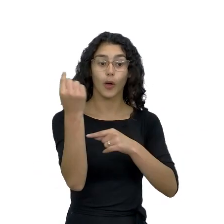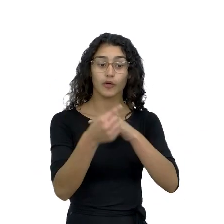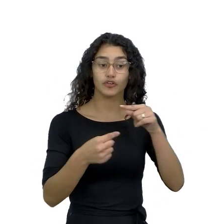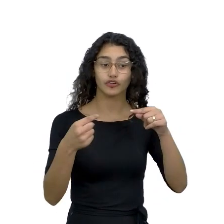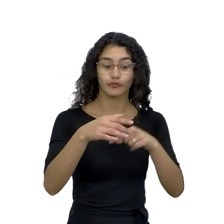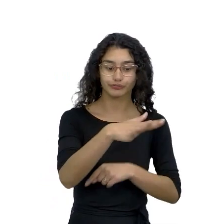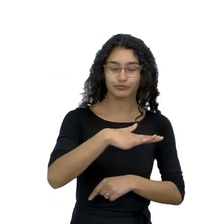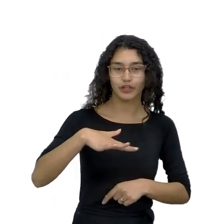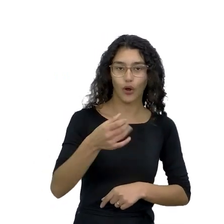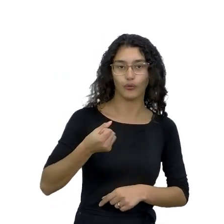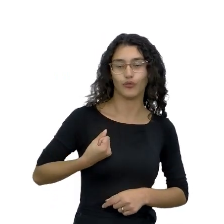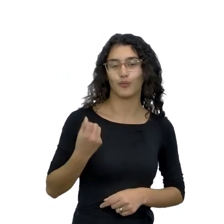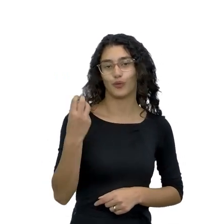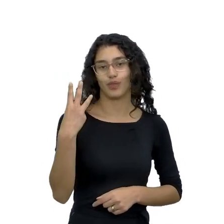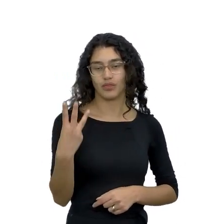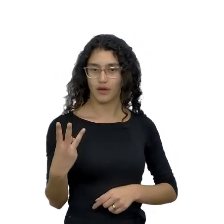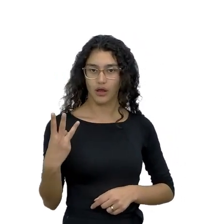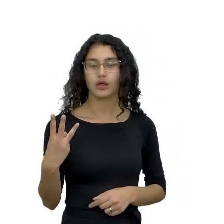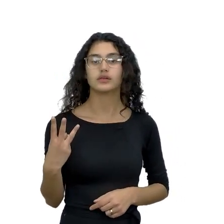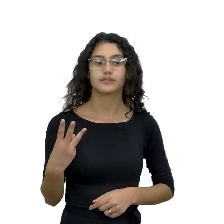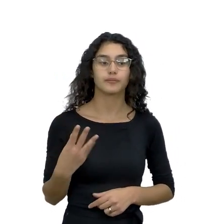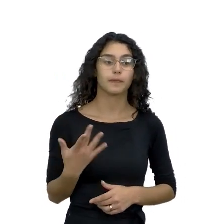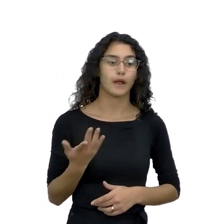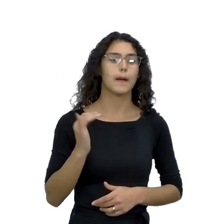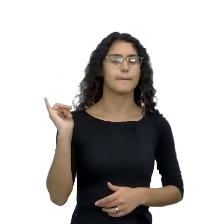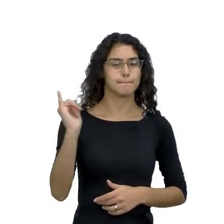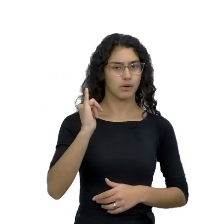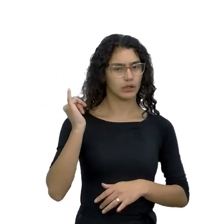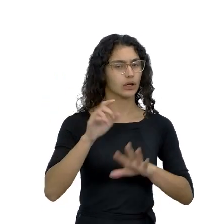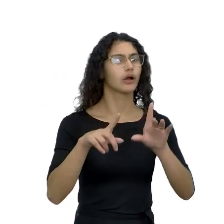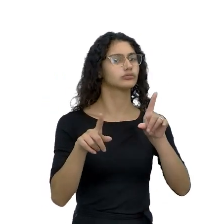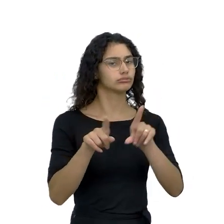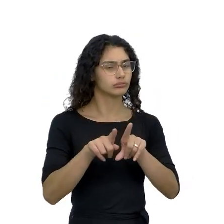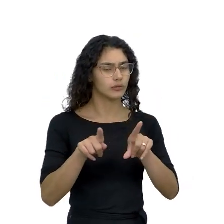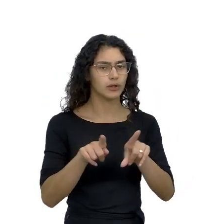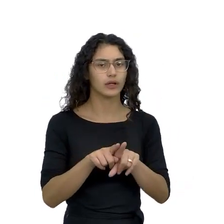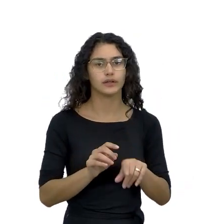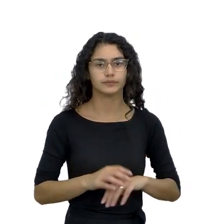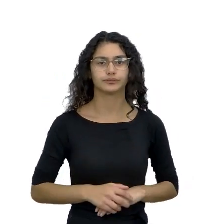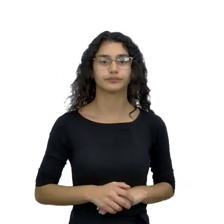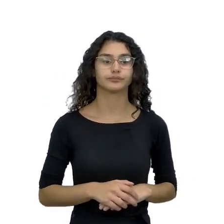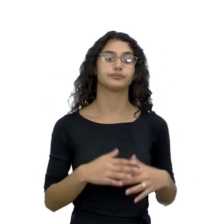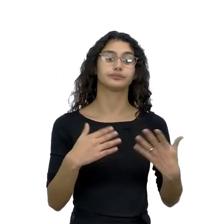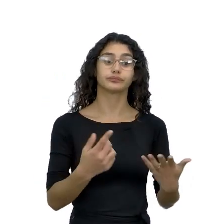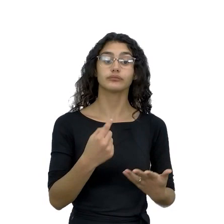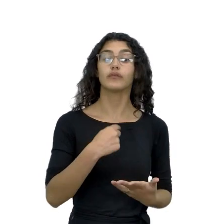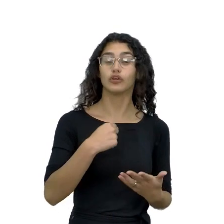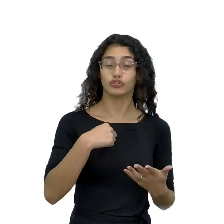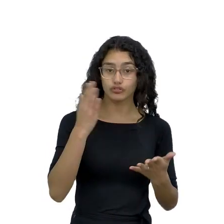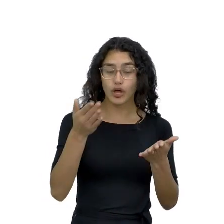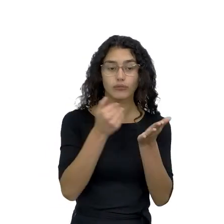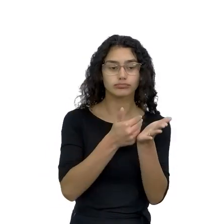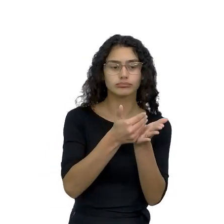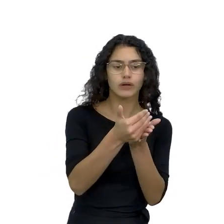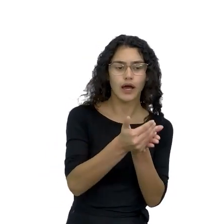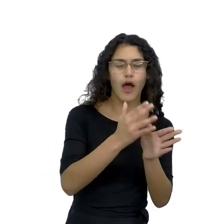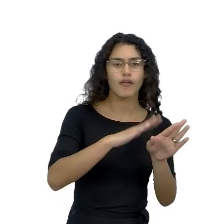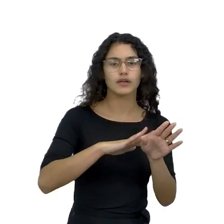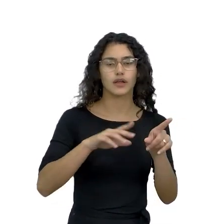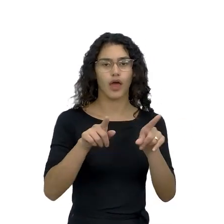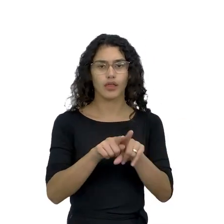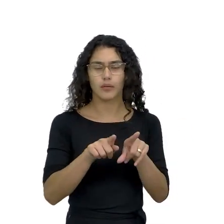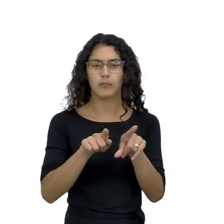objetivo geral 3, né? Não menos importante, é claro, e que eu já comecei a